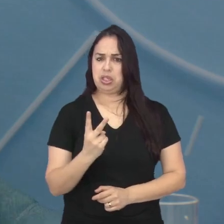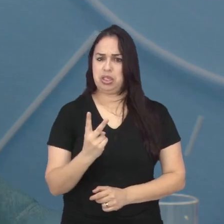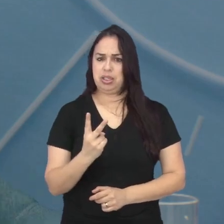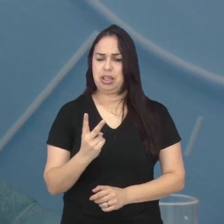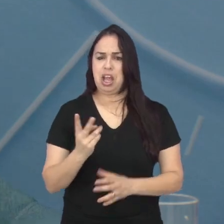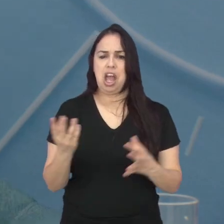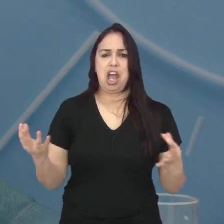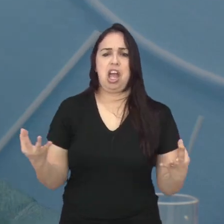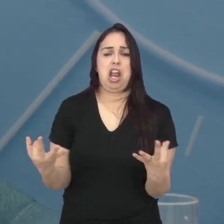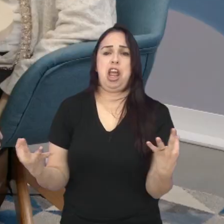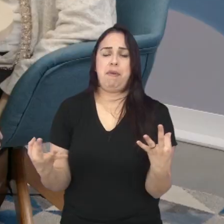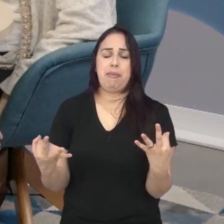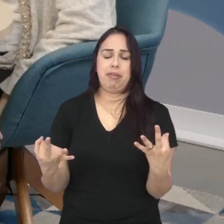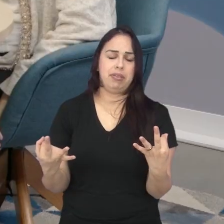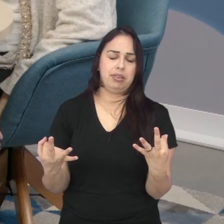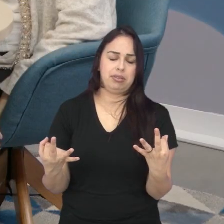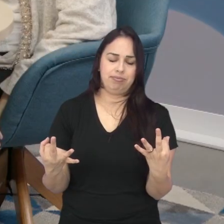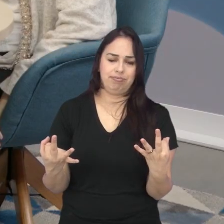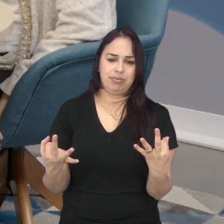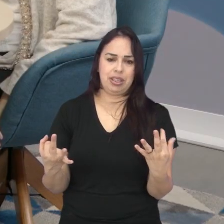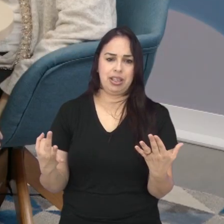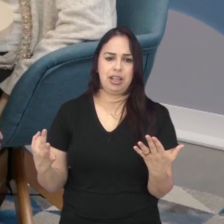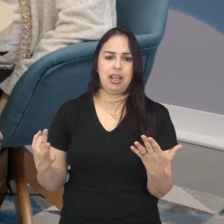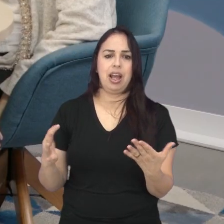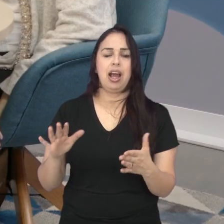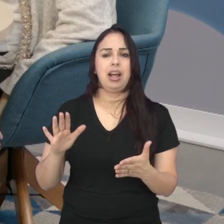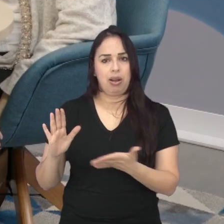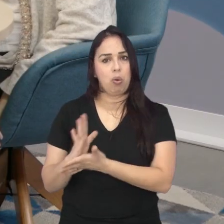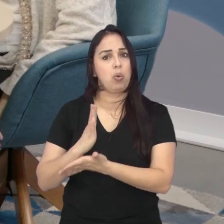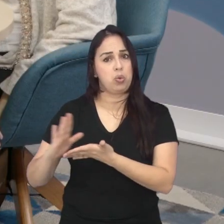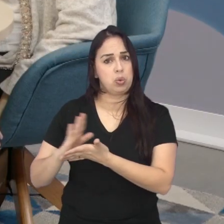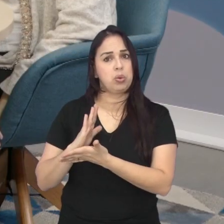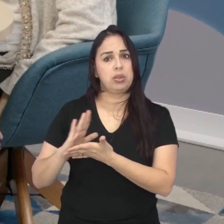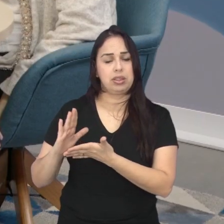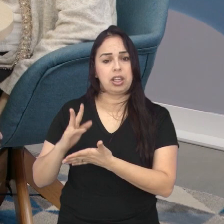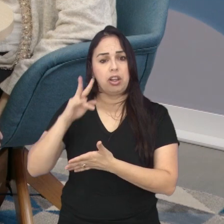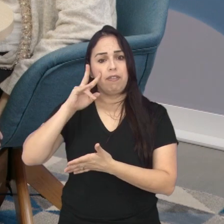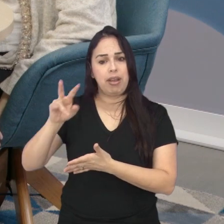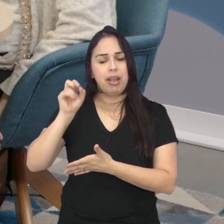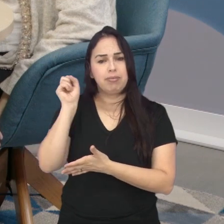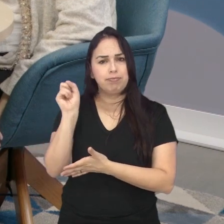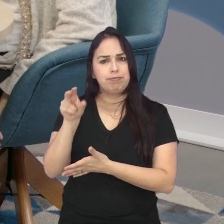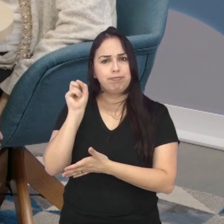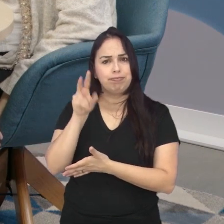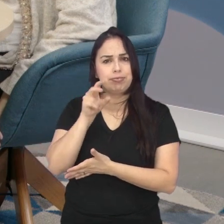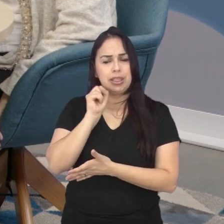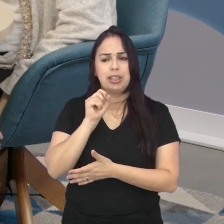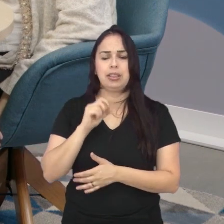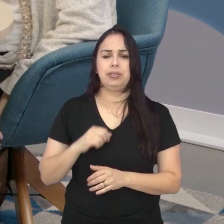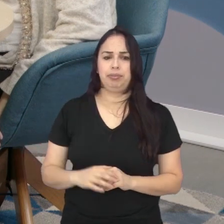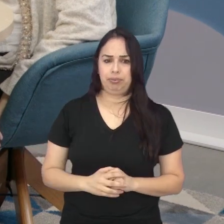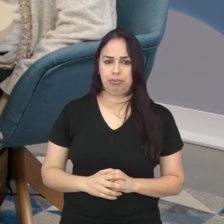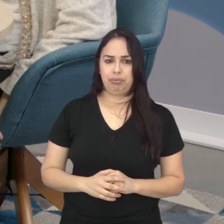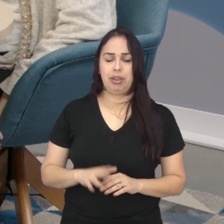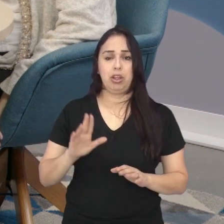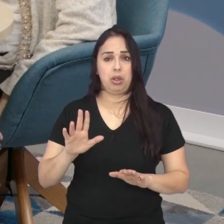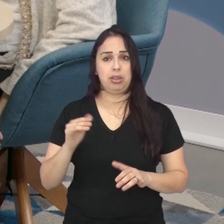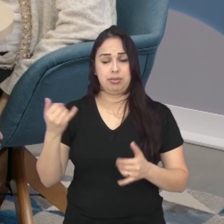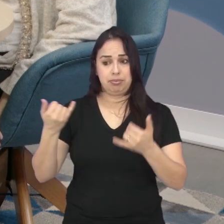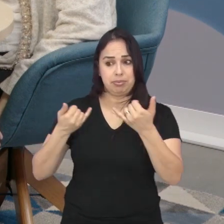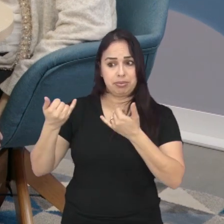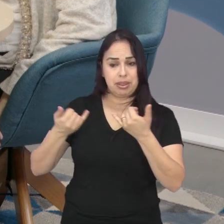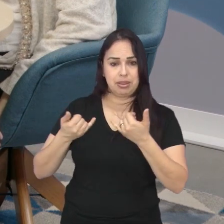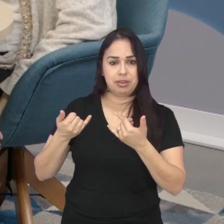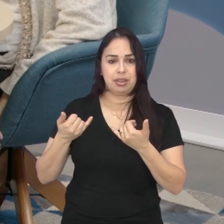filho, é o relacionamento perfeito. Tá? Então, tem muitos casos que a gente vê a família, nossa, normalmente, quando a gente